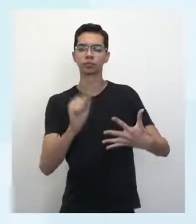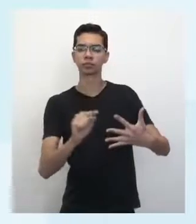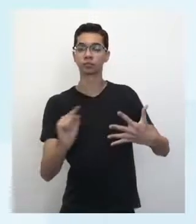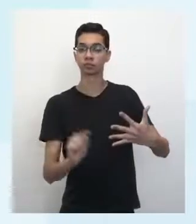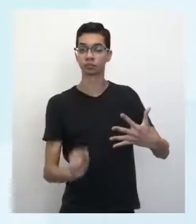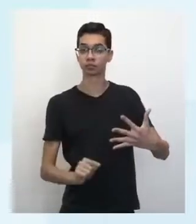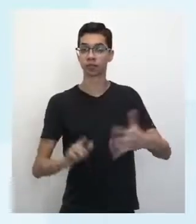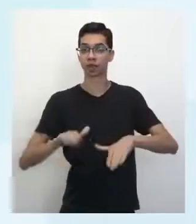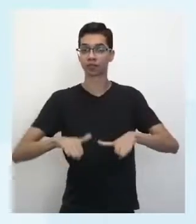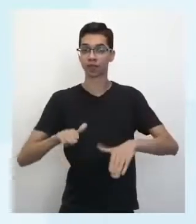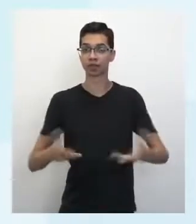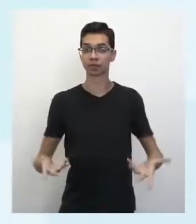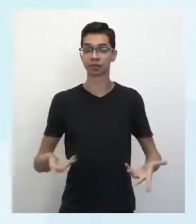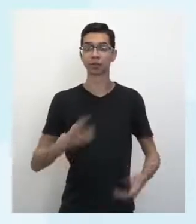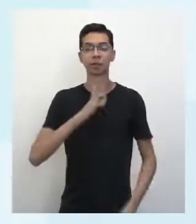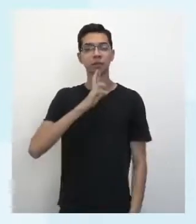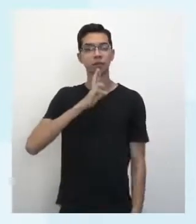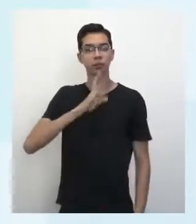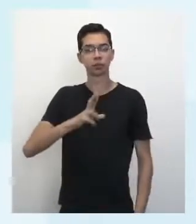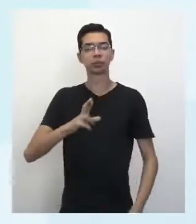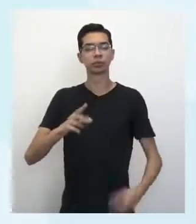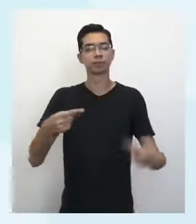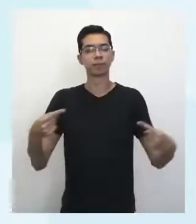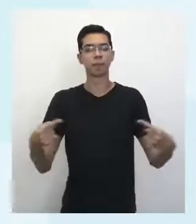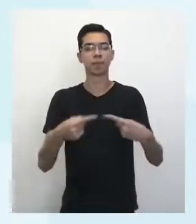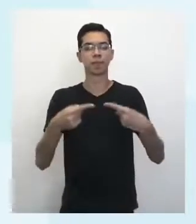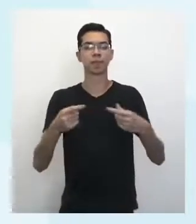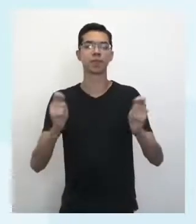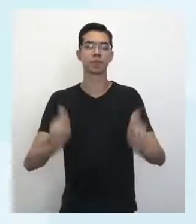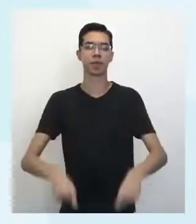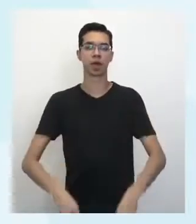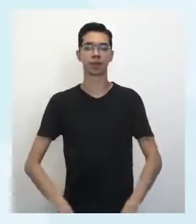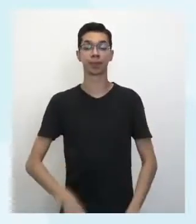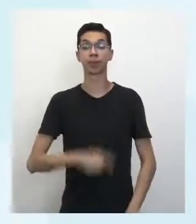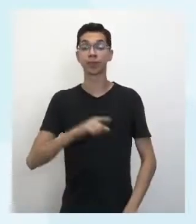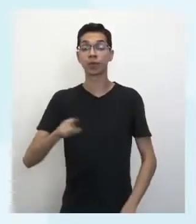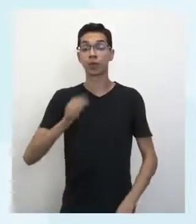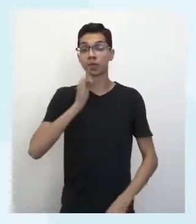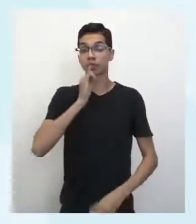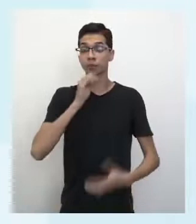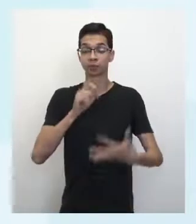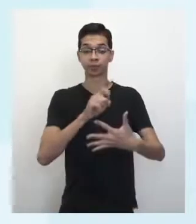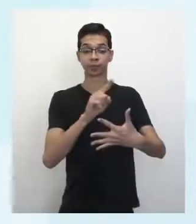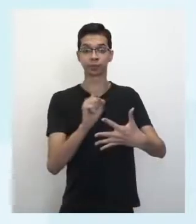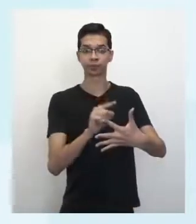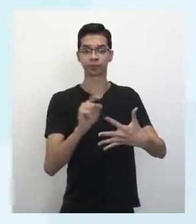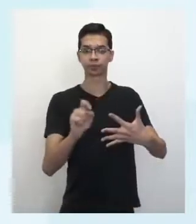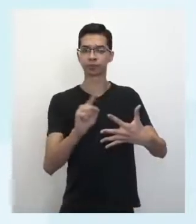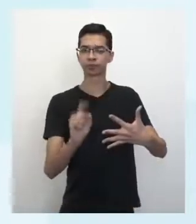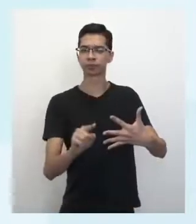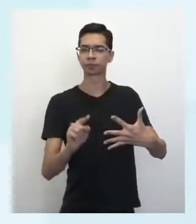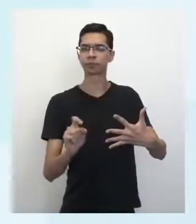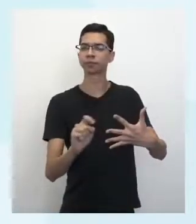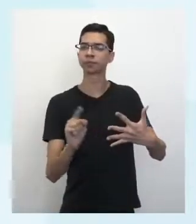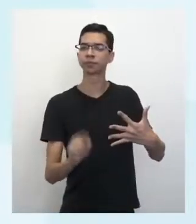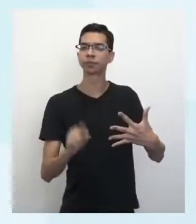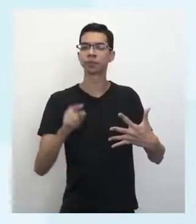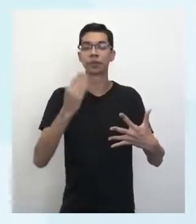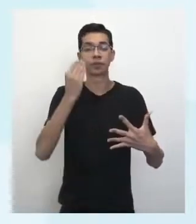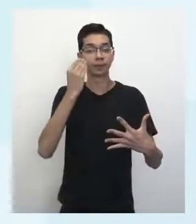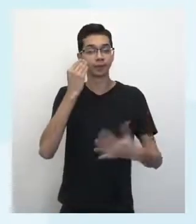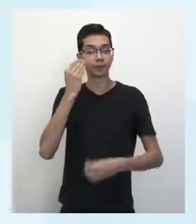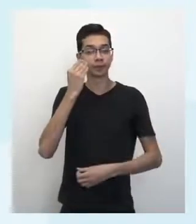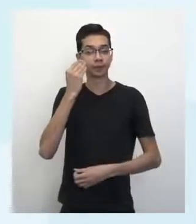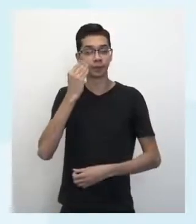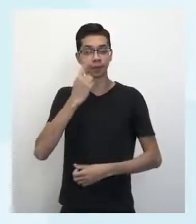possivelmente podem responder a nossa pergunta. Sim. Depois que a gente formula essas hipóteses, a gente vai para a parte de experimentação. Então, a